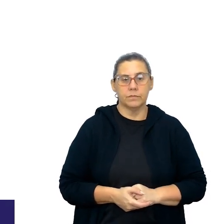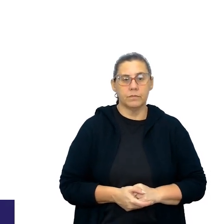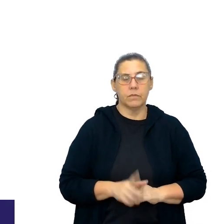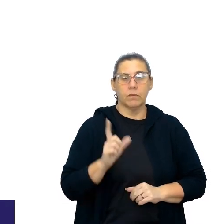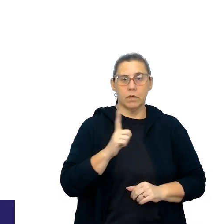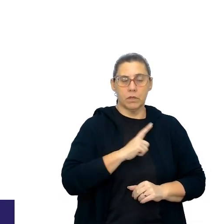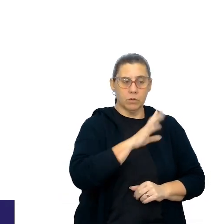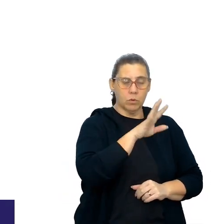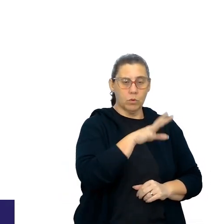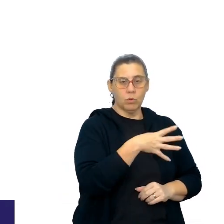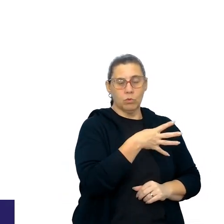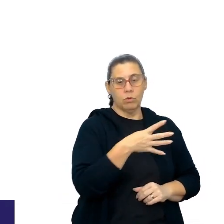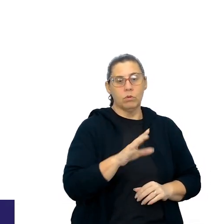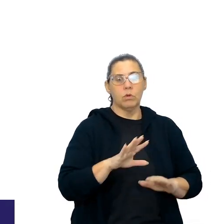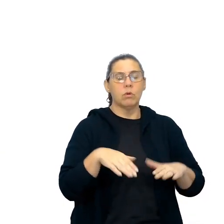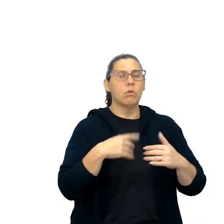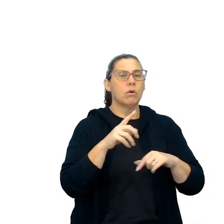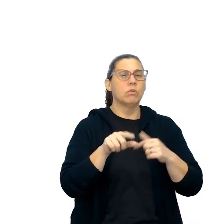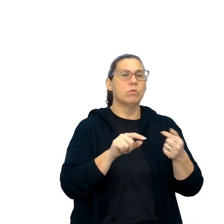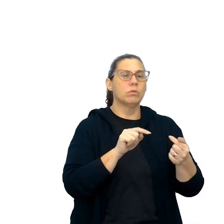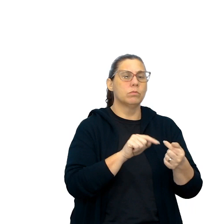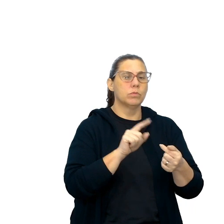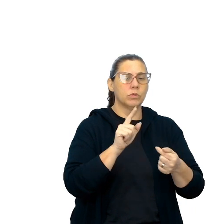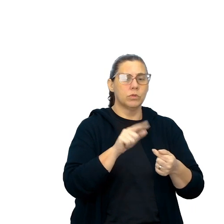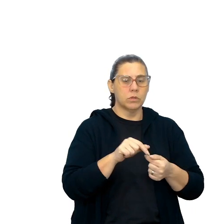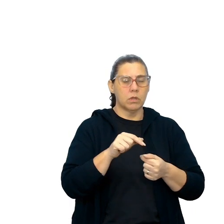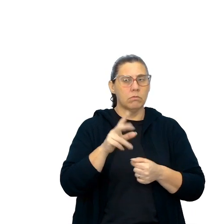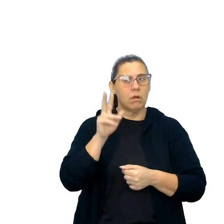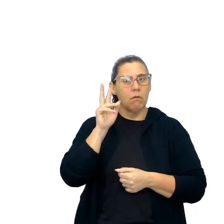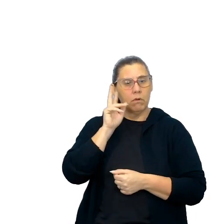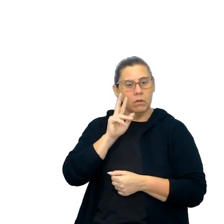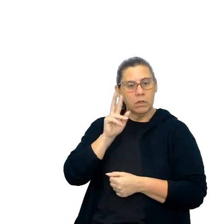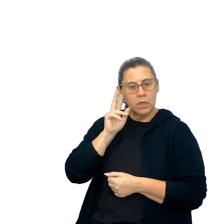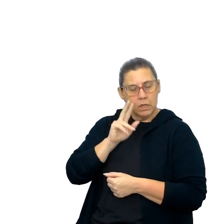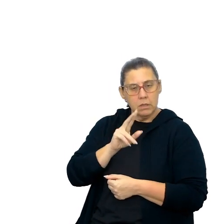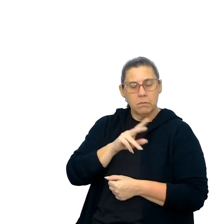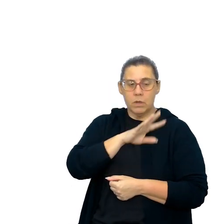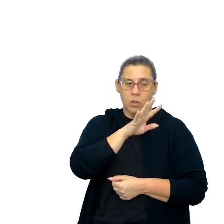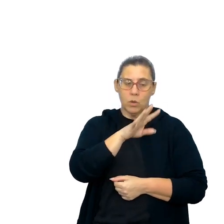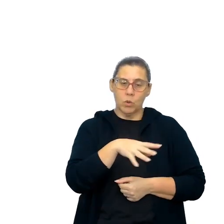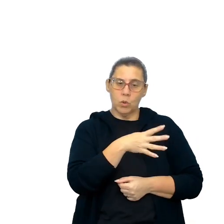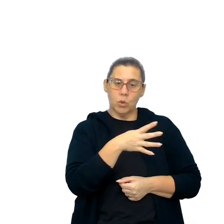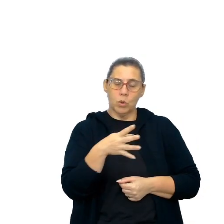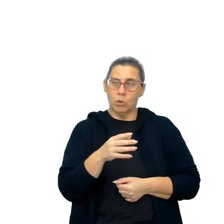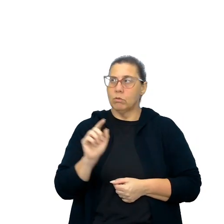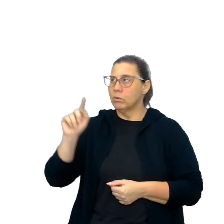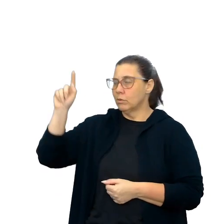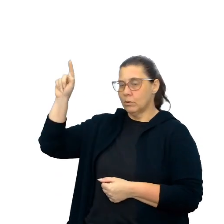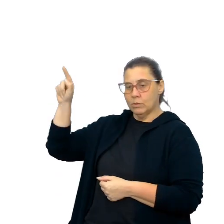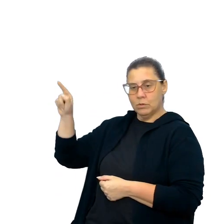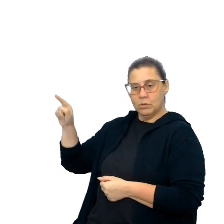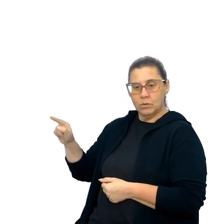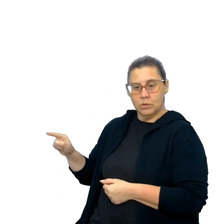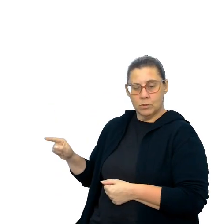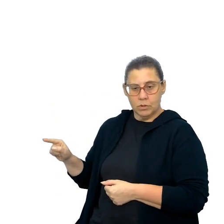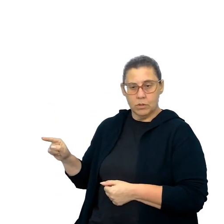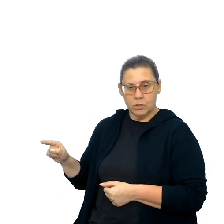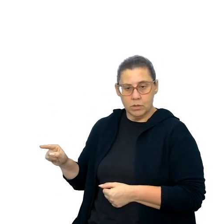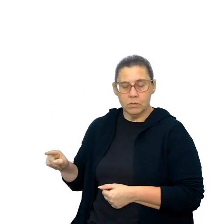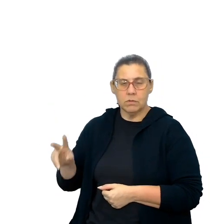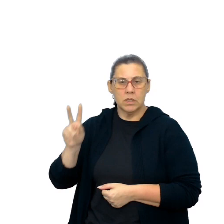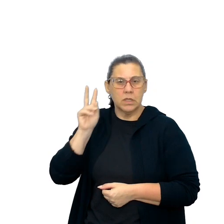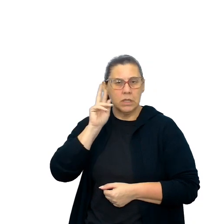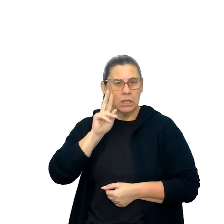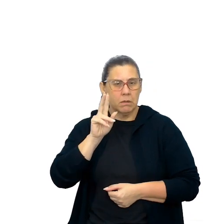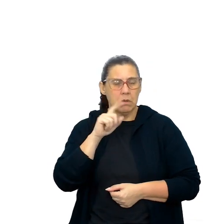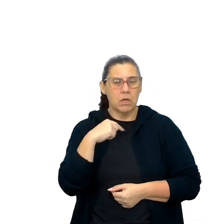nosso cronograma, né, qual que é o objetivo nosso? É dar revisitar o nosso cronograma de estruturação das nossas formações de ATPC. A gente vai lembrar que